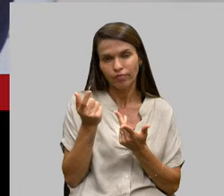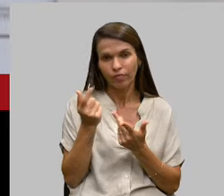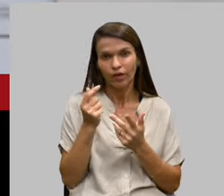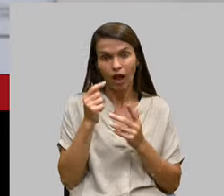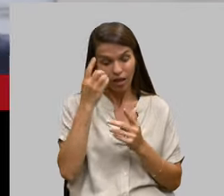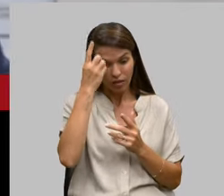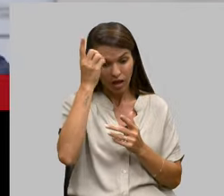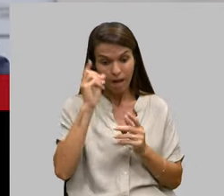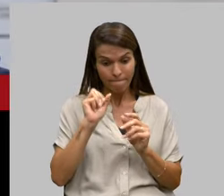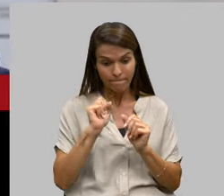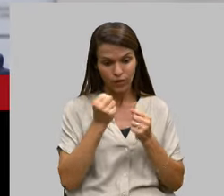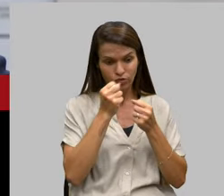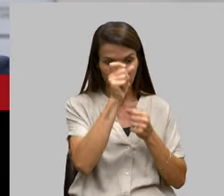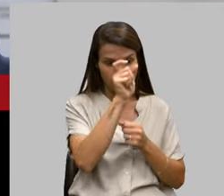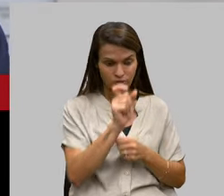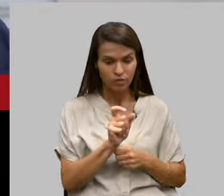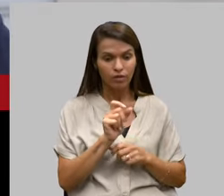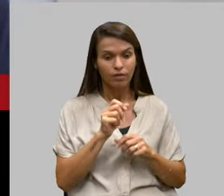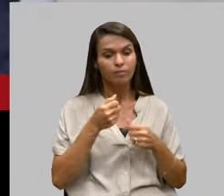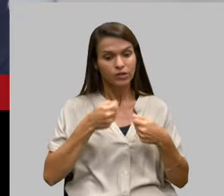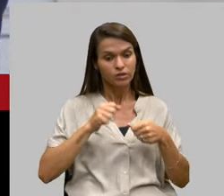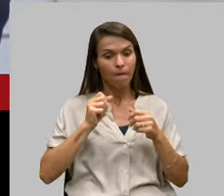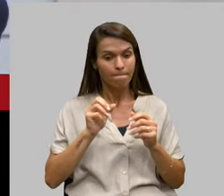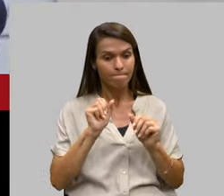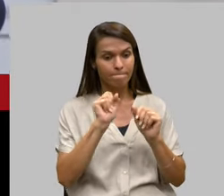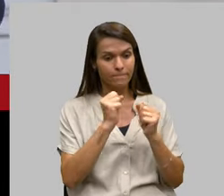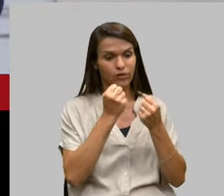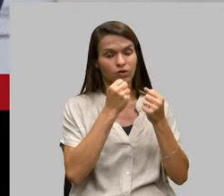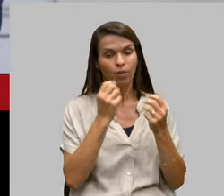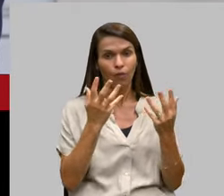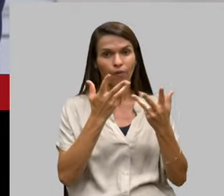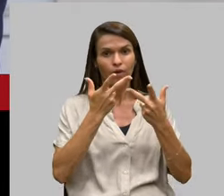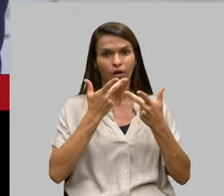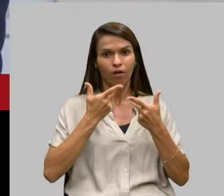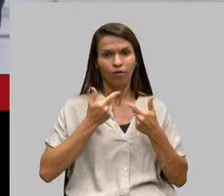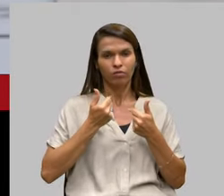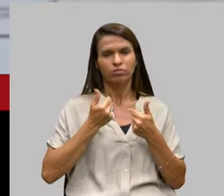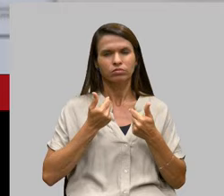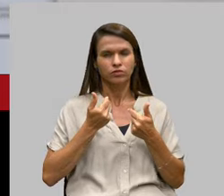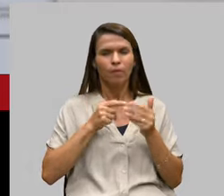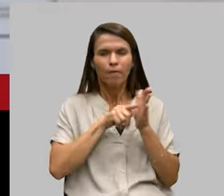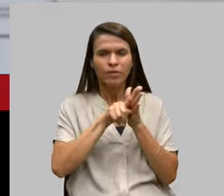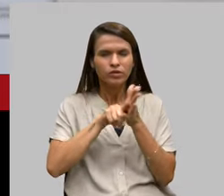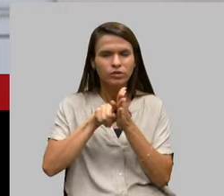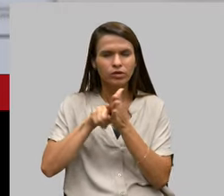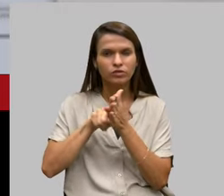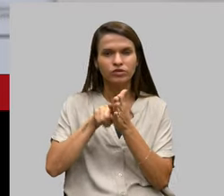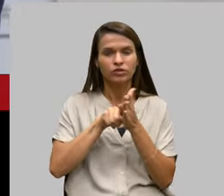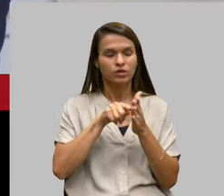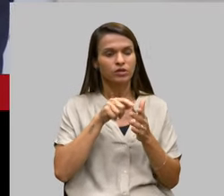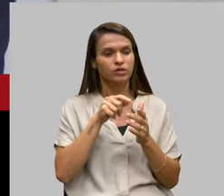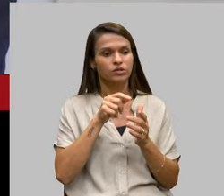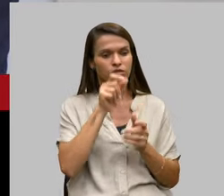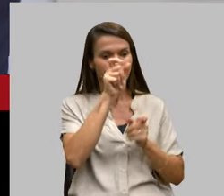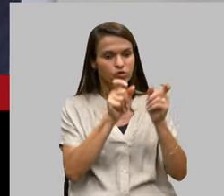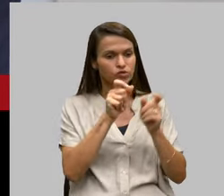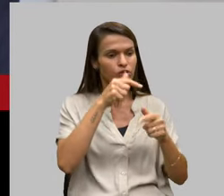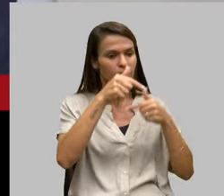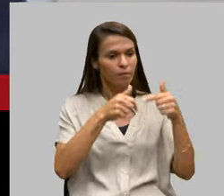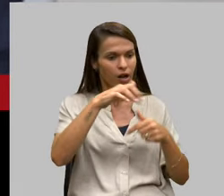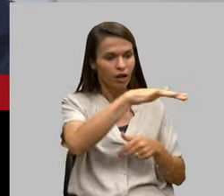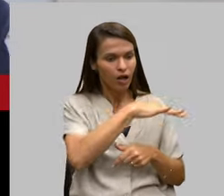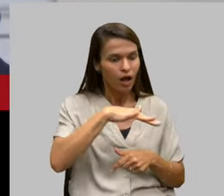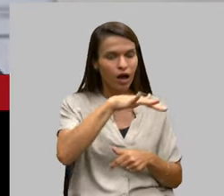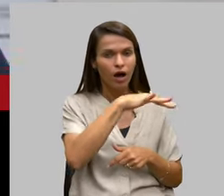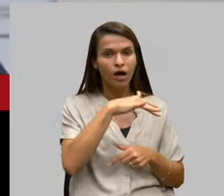cidadão nós precisamos proteger com qualidade ver qual que é a estimativa de média que essas pessoas trabalham naquele âmbito né porque